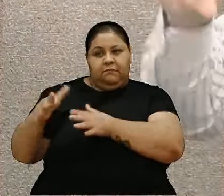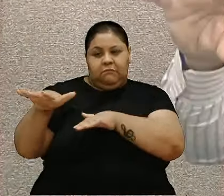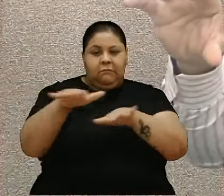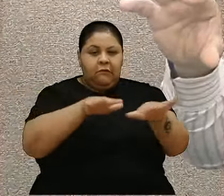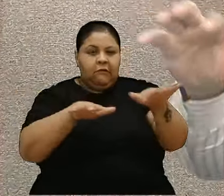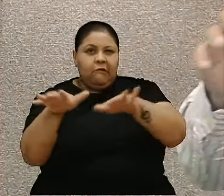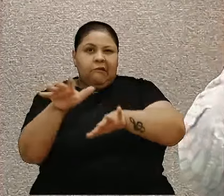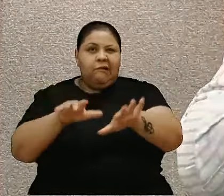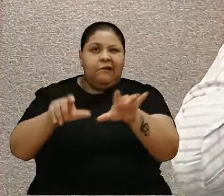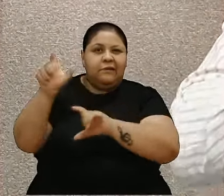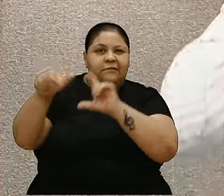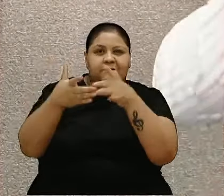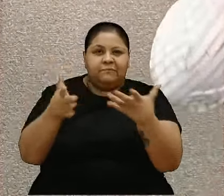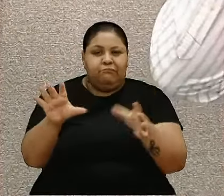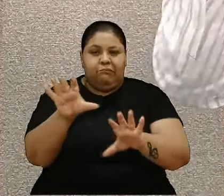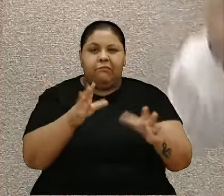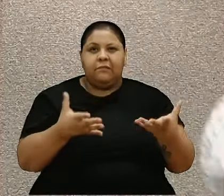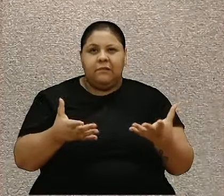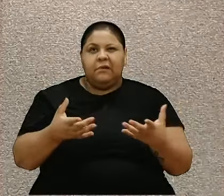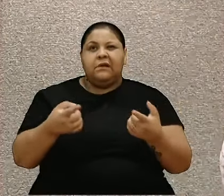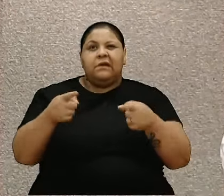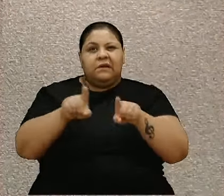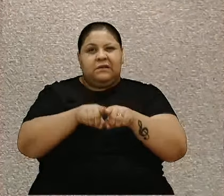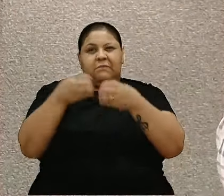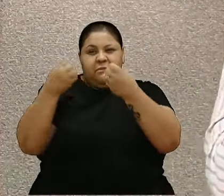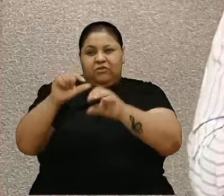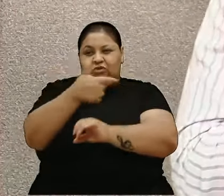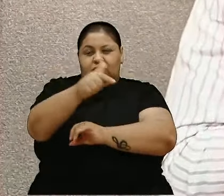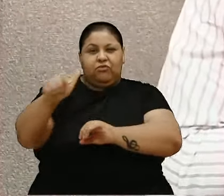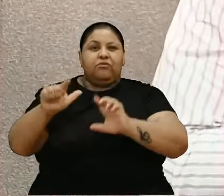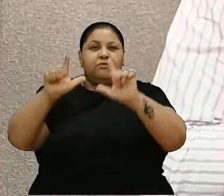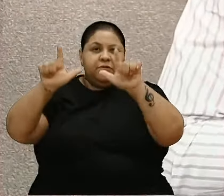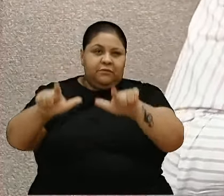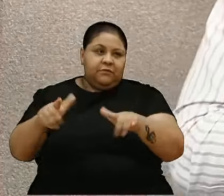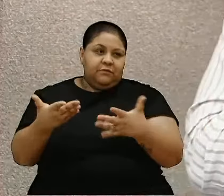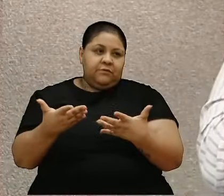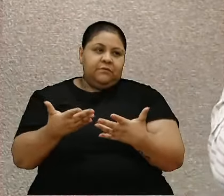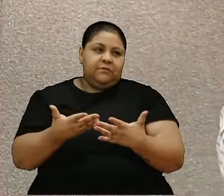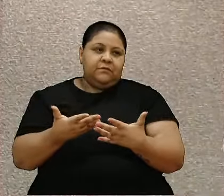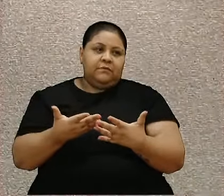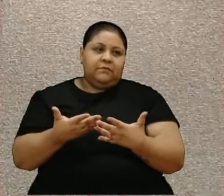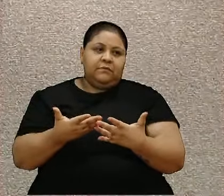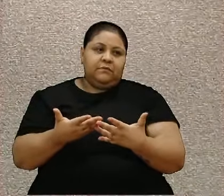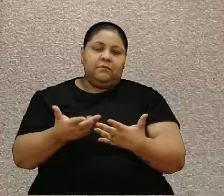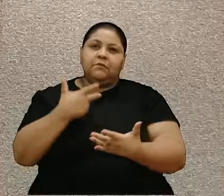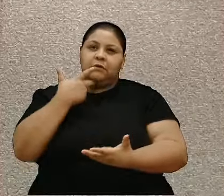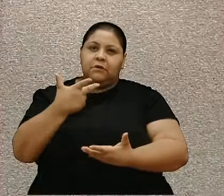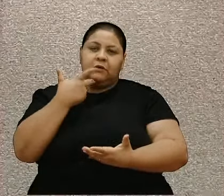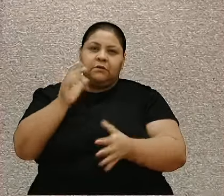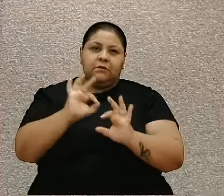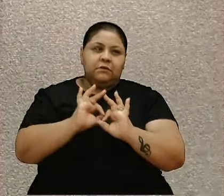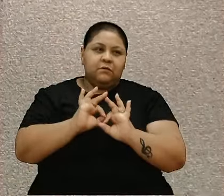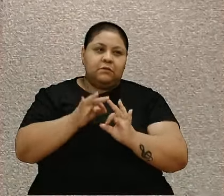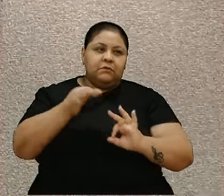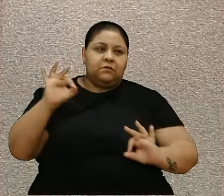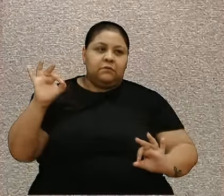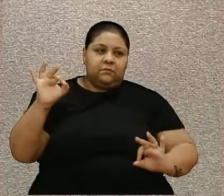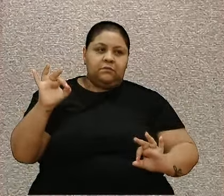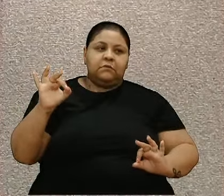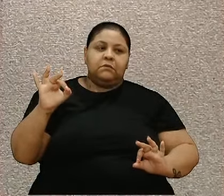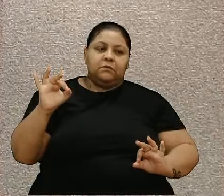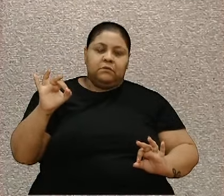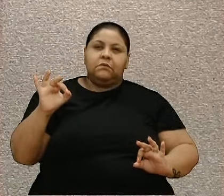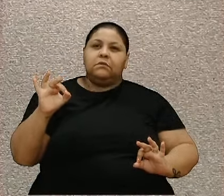as pessoas e também prejudicando outras áreas. Então, aqui, eu trago um relato aqui da senhora